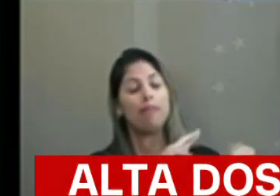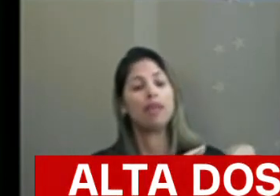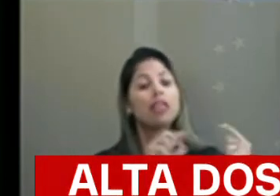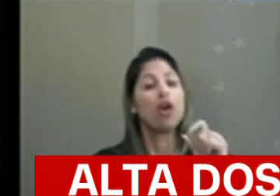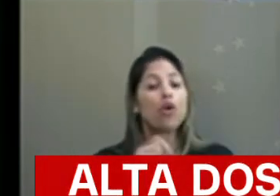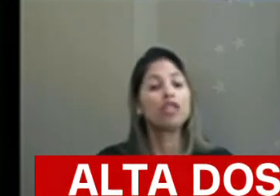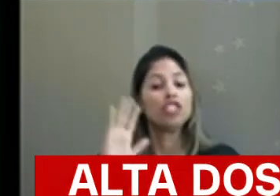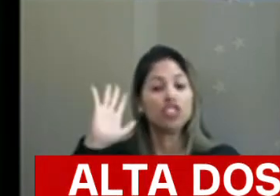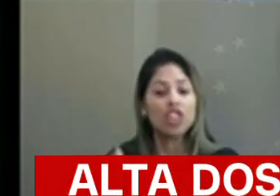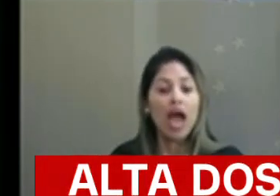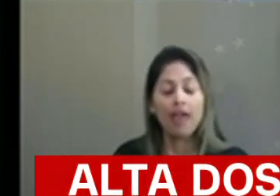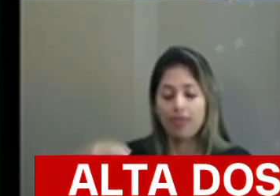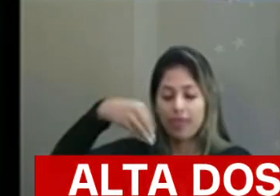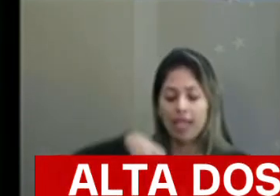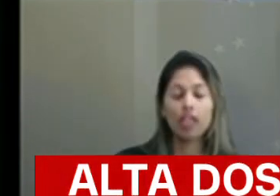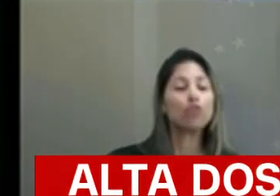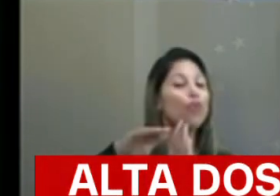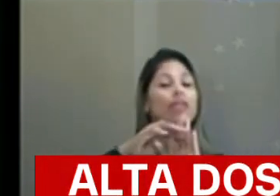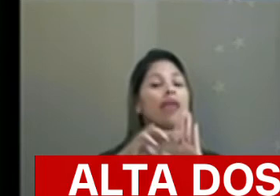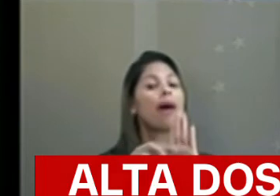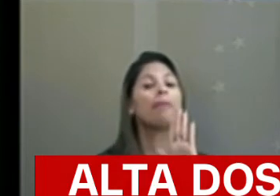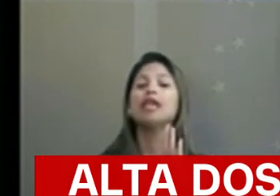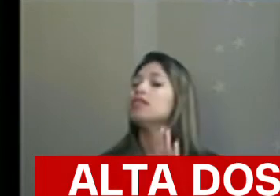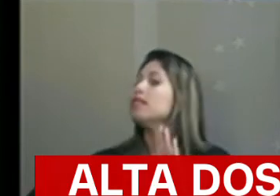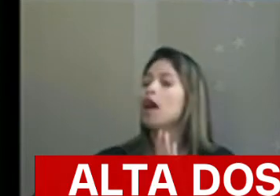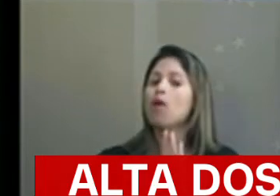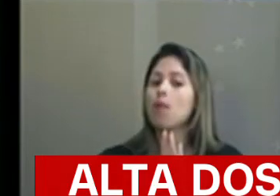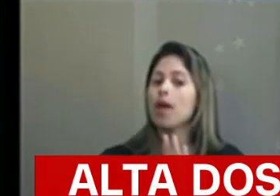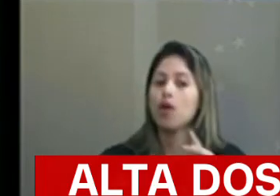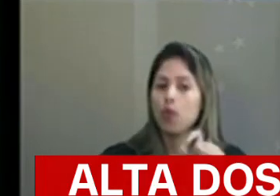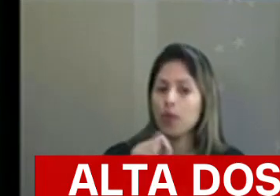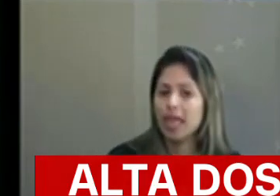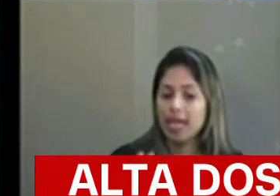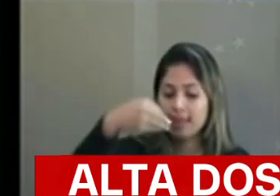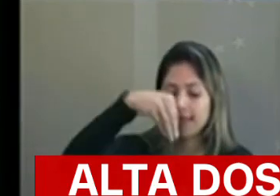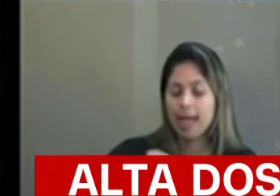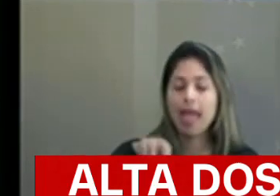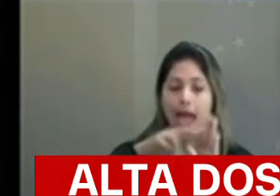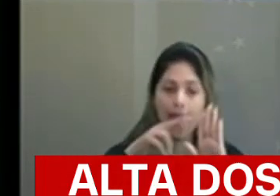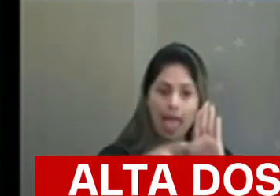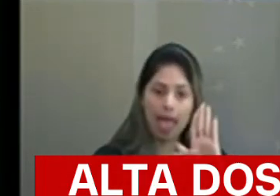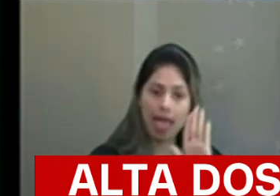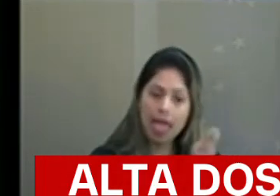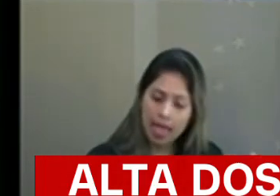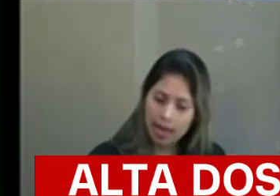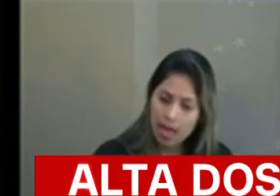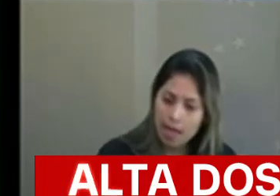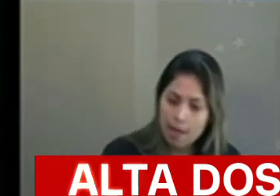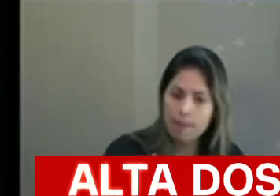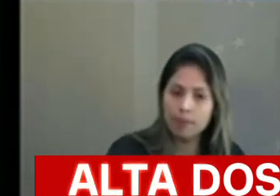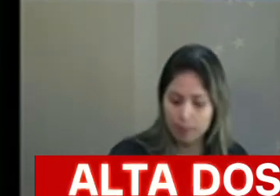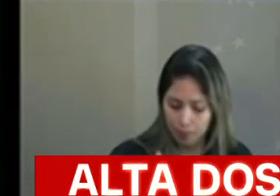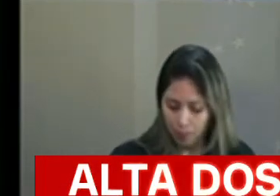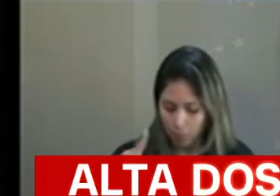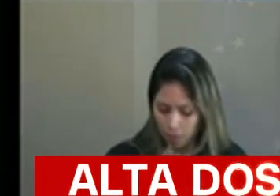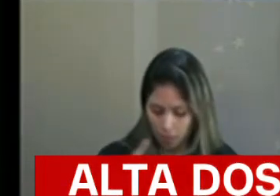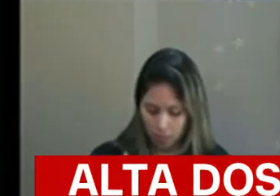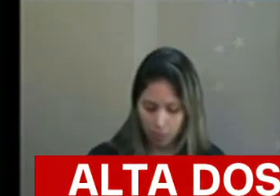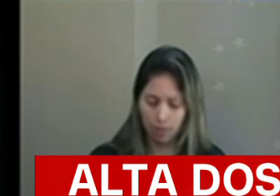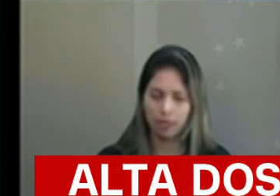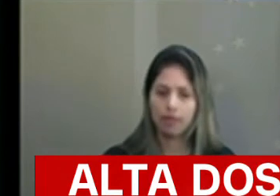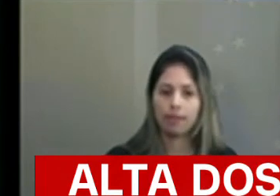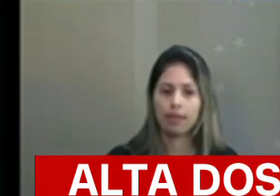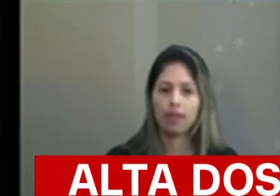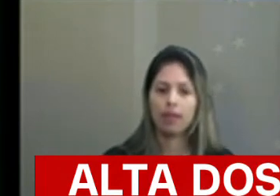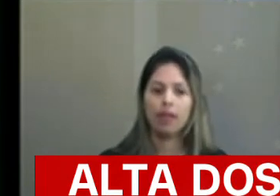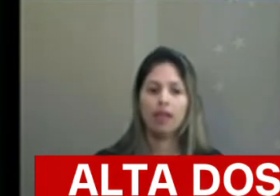à matéria. Não seria razoável manter os gestores submetidos às regras vigentes quando a lei complementar